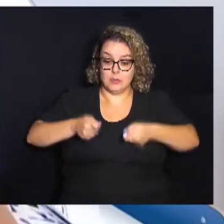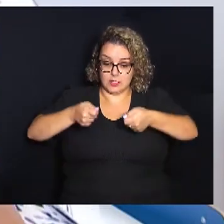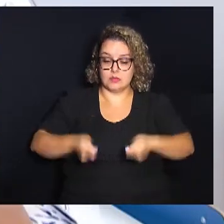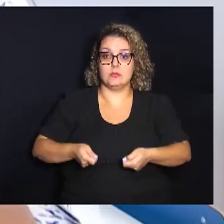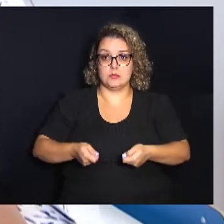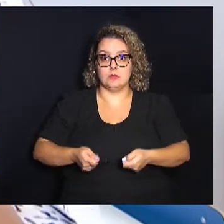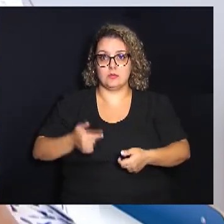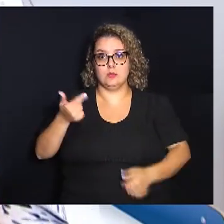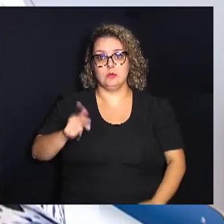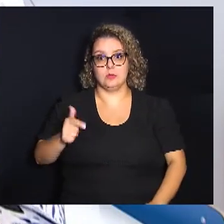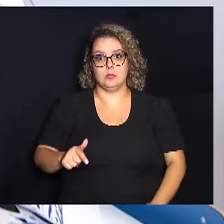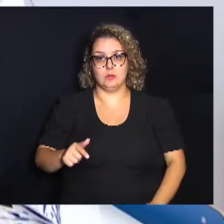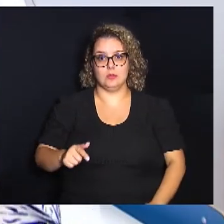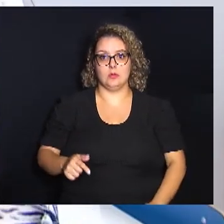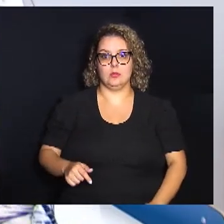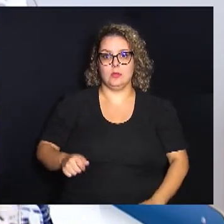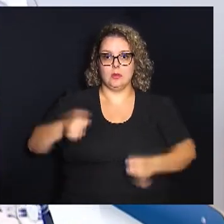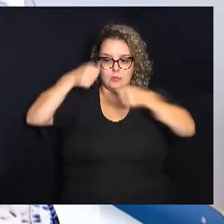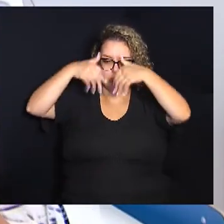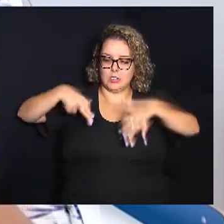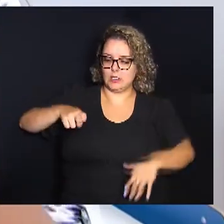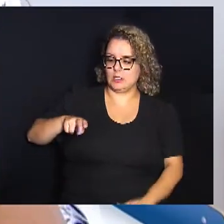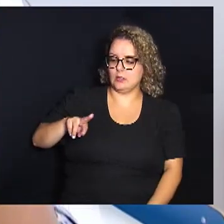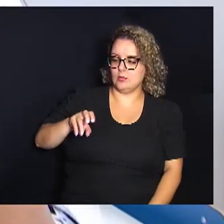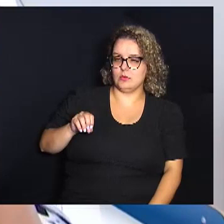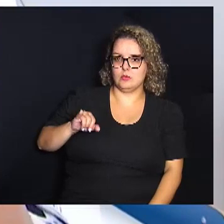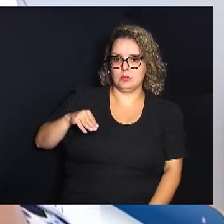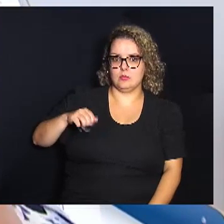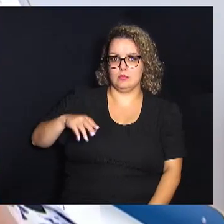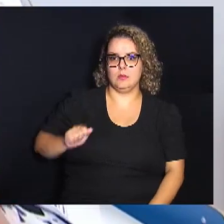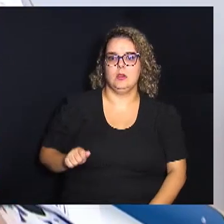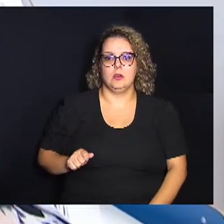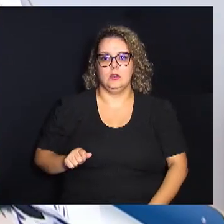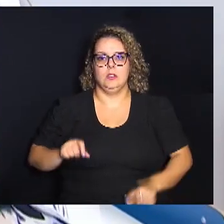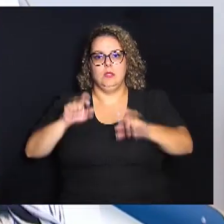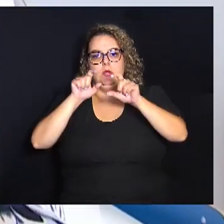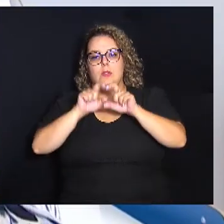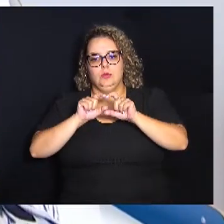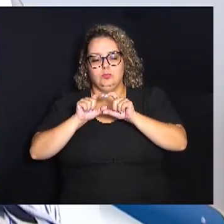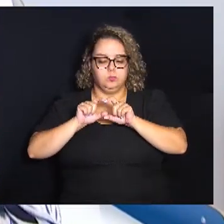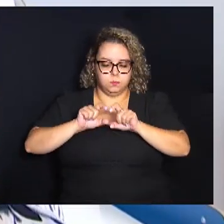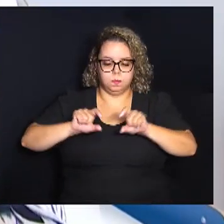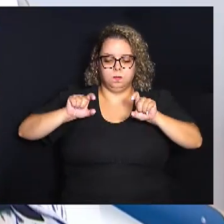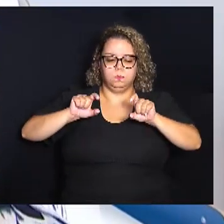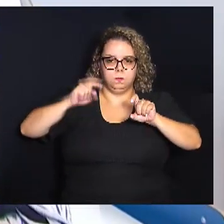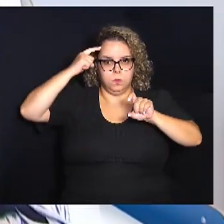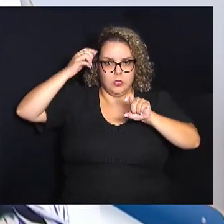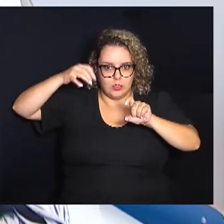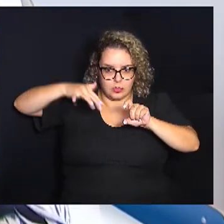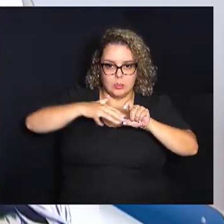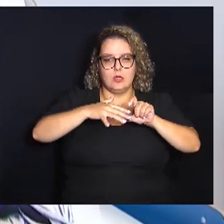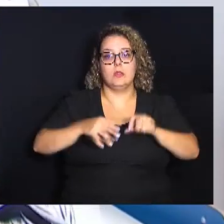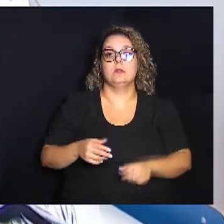ficando. Então, quando a gente olha uma neuroimagem assim, ele inclusive fica um caminho um pouco mais grosso. Então, a repetição ela